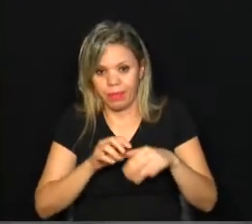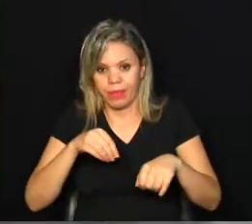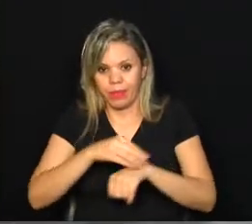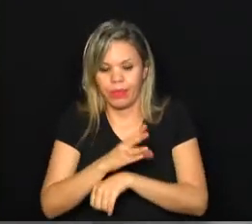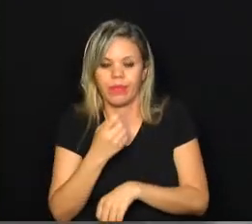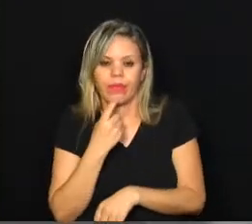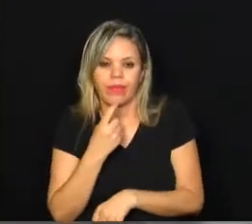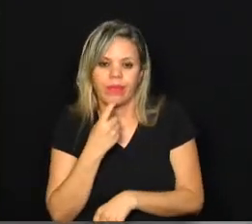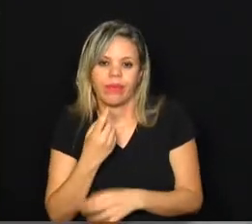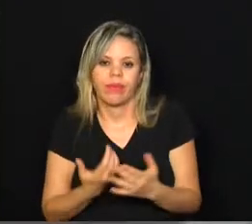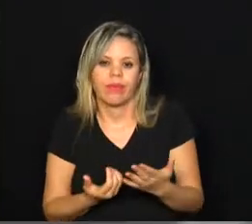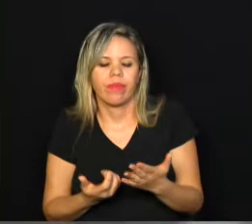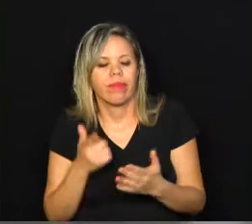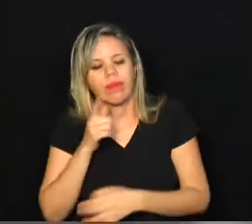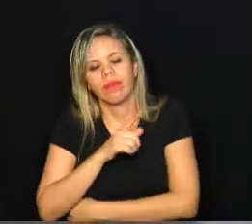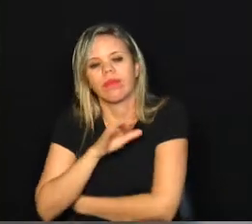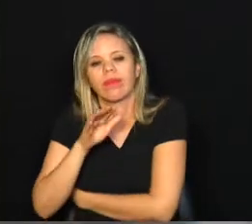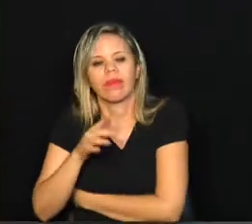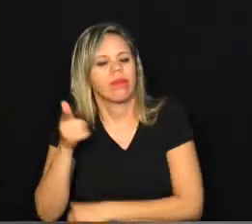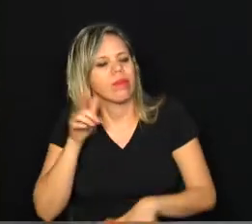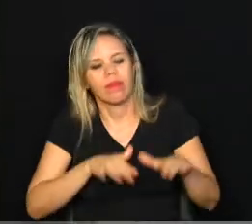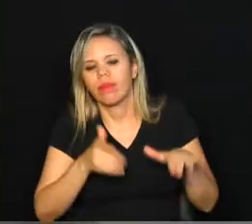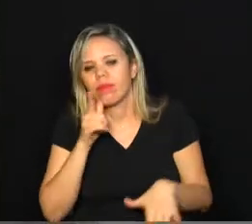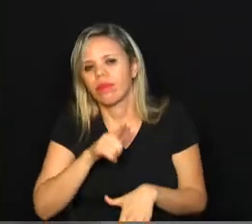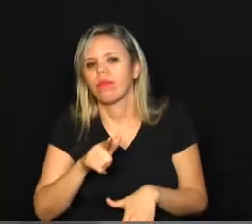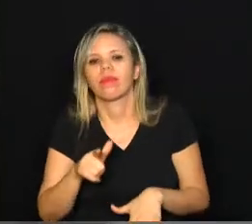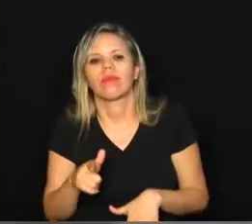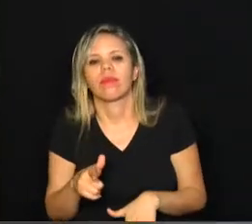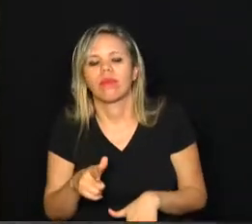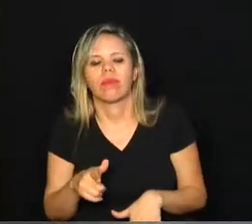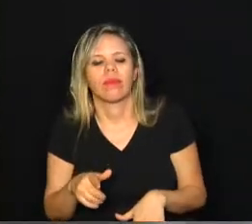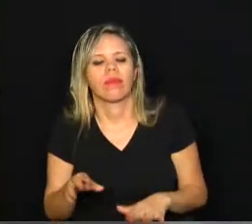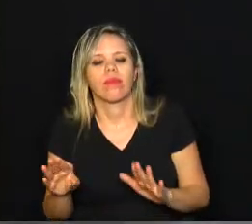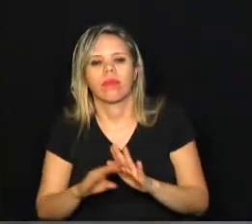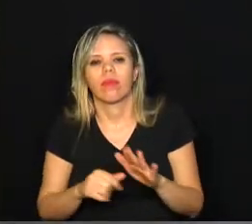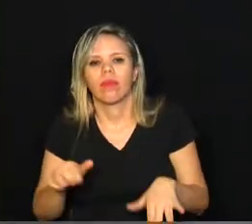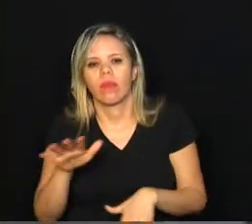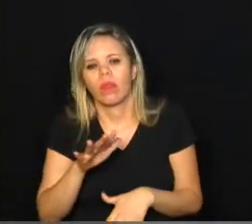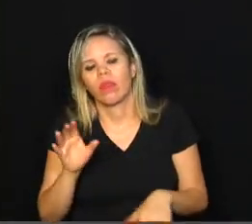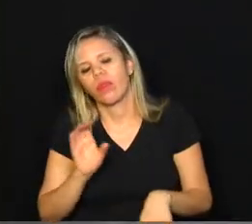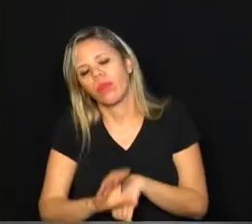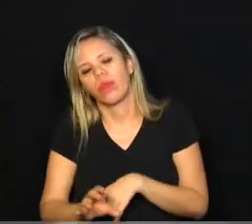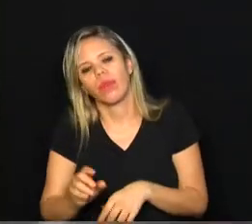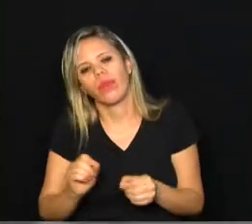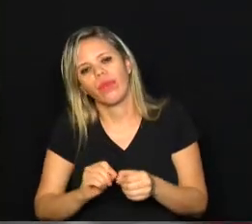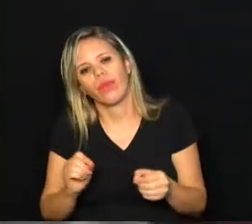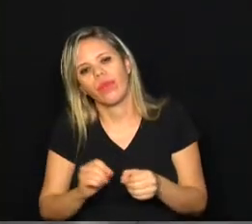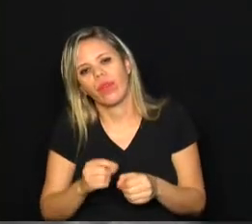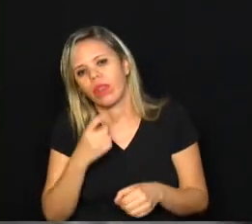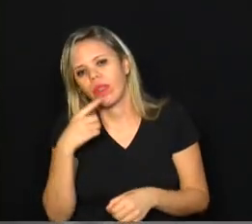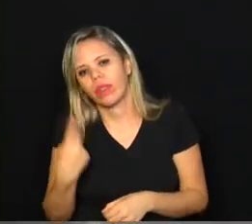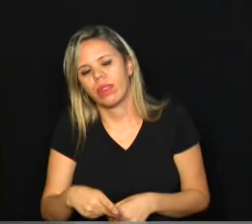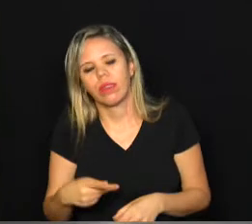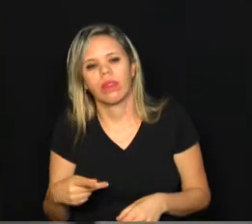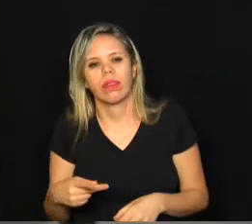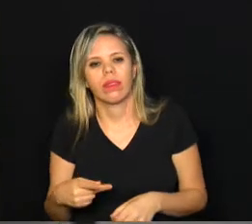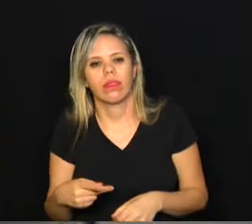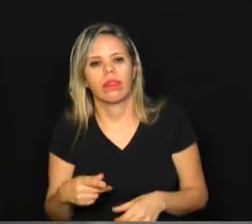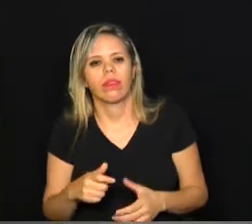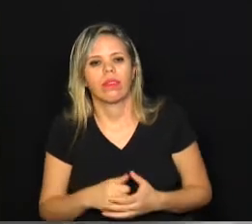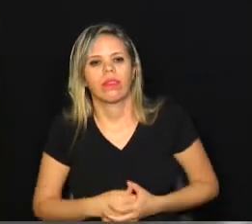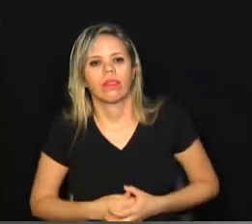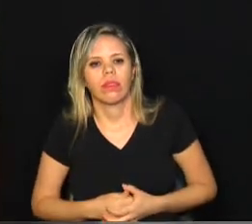recrutar pessoas e às vezes não conseguem preencher seus quadros. Então, tem uma área de capacitação que faz de Campinas um atrator